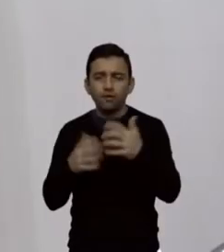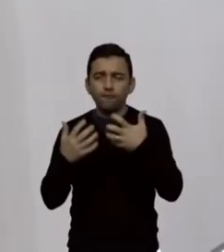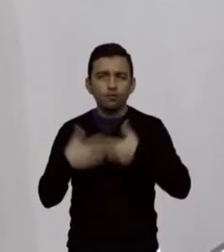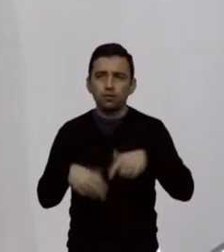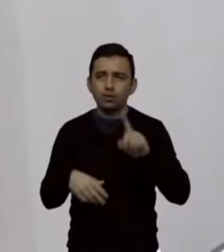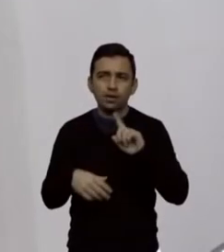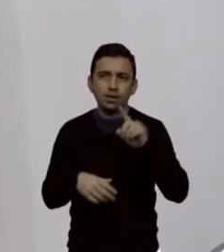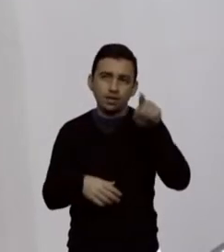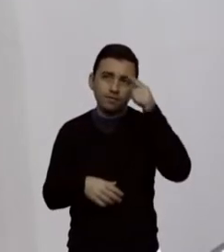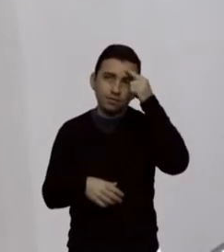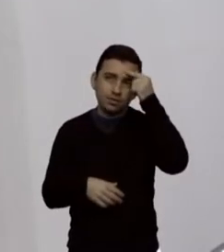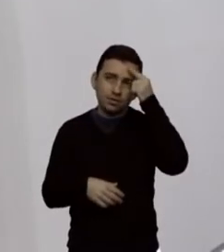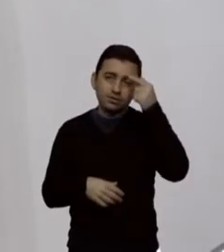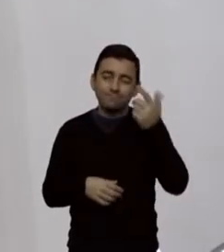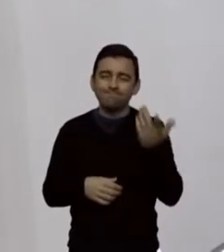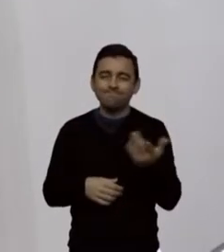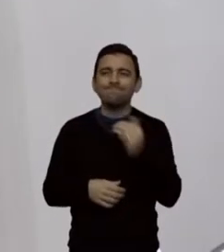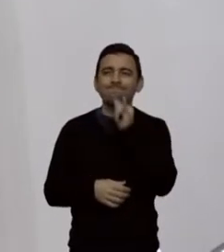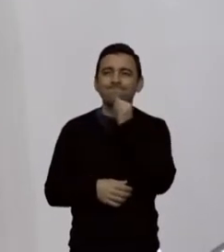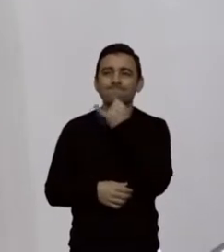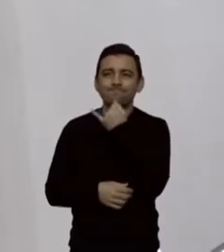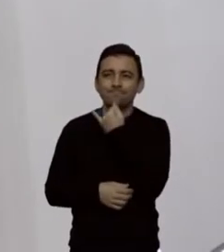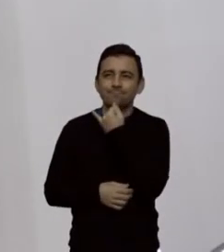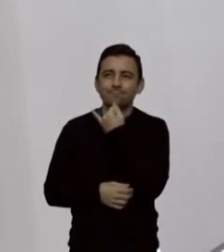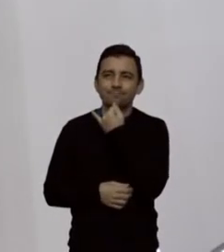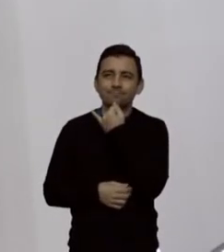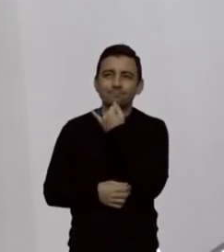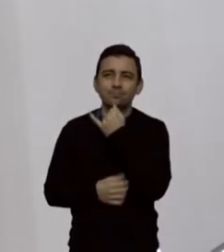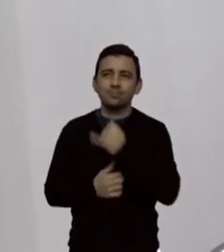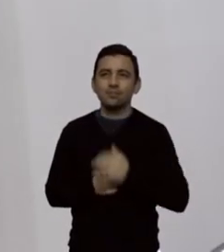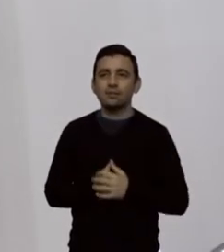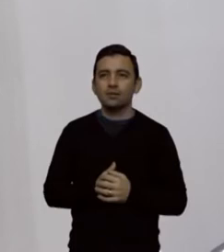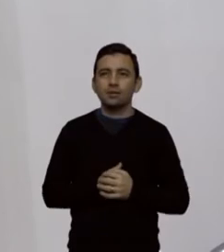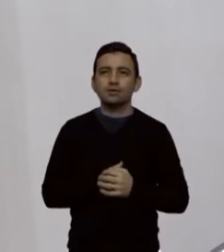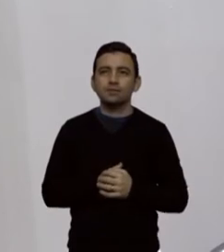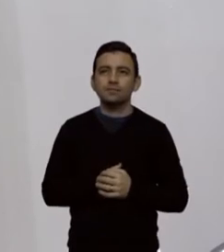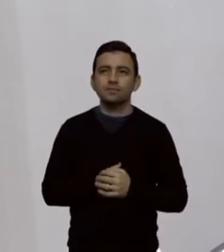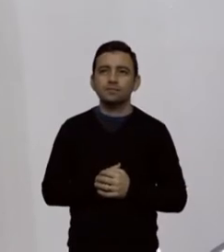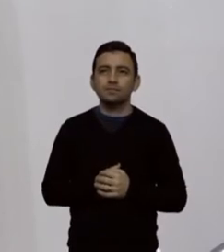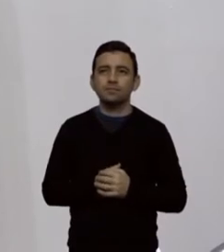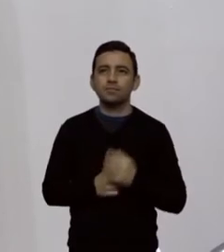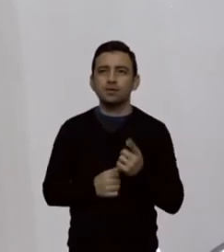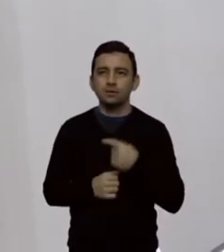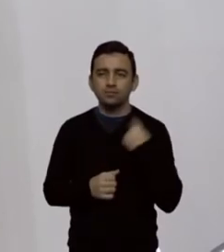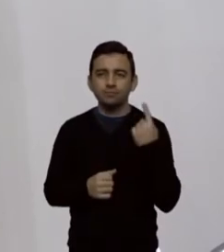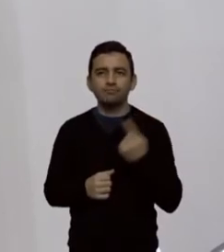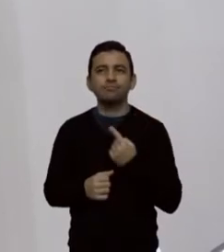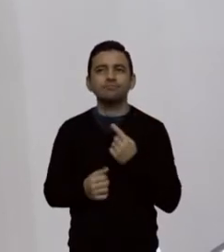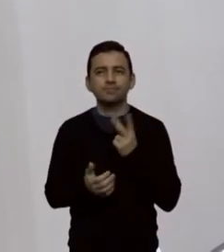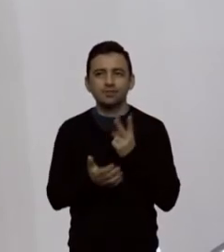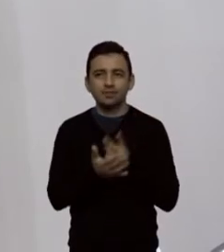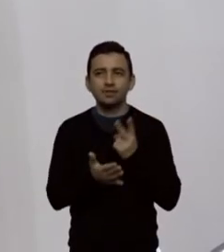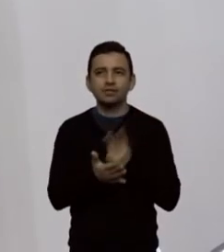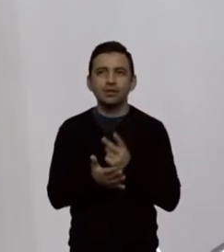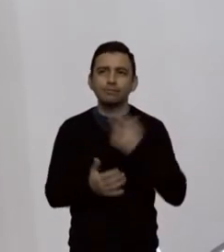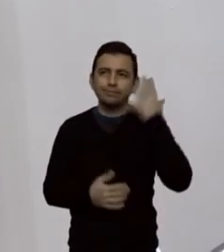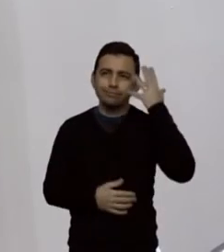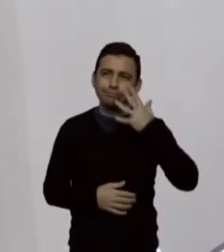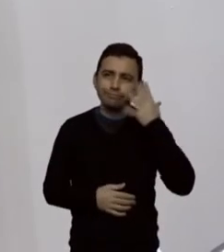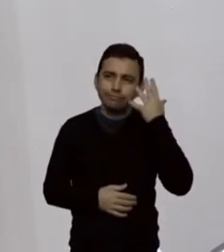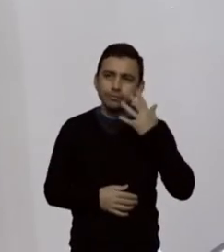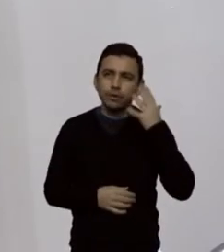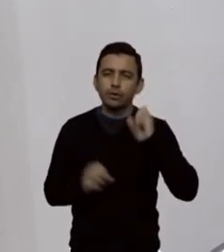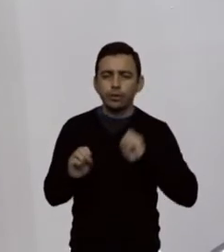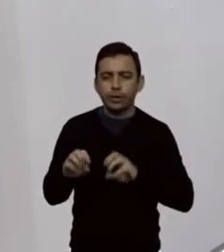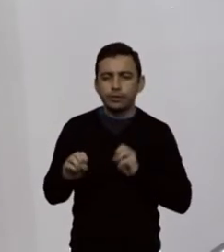instituição lamento isso porque nós vemos com frequência discursos de que